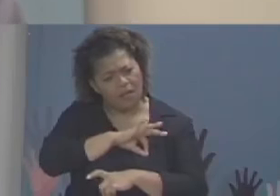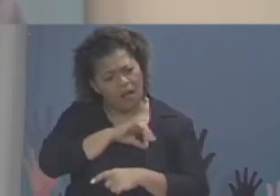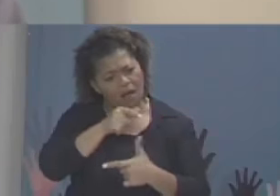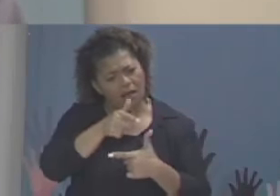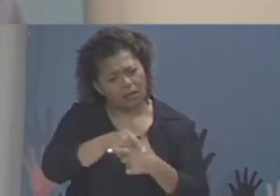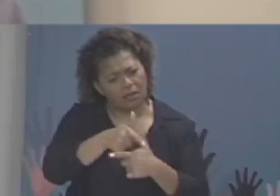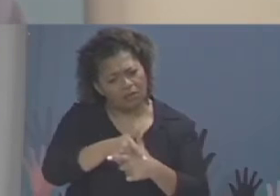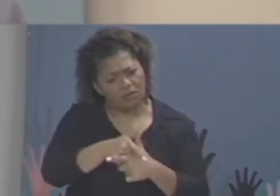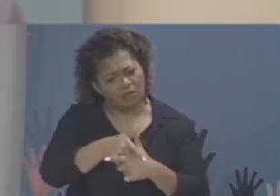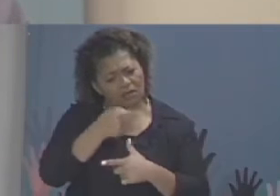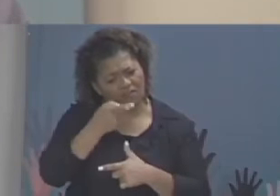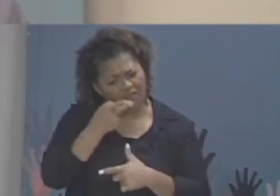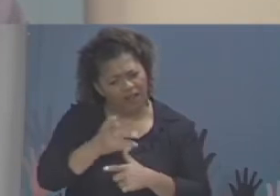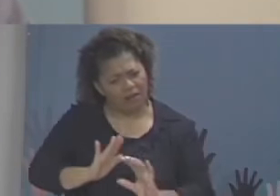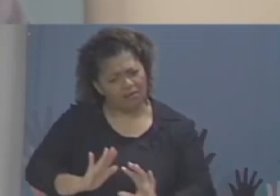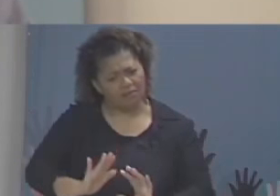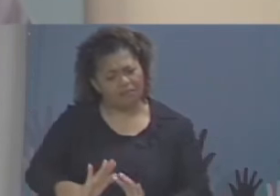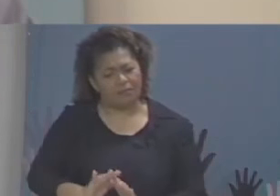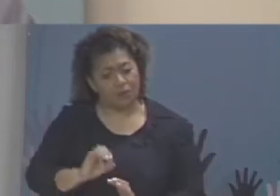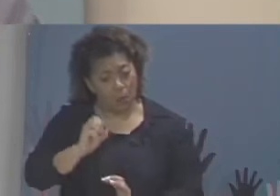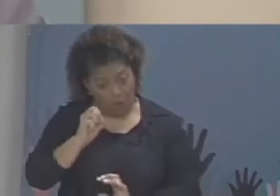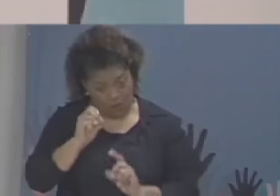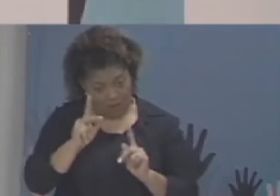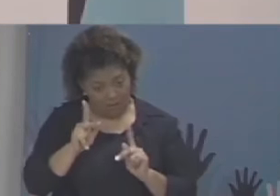sua testemunha. Ok?